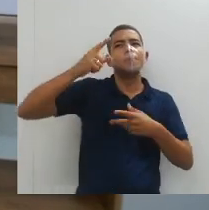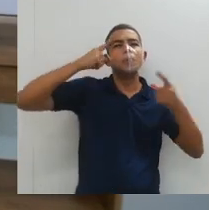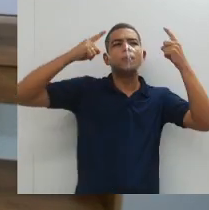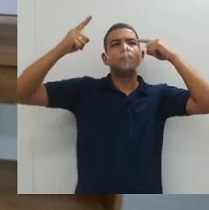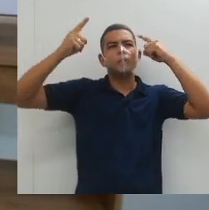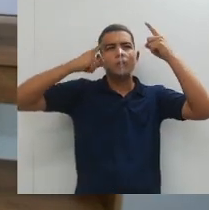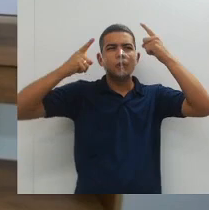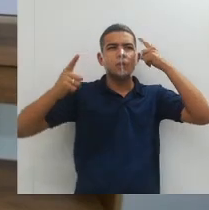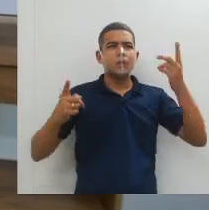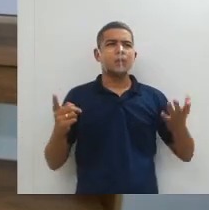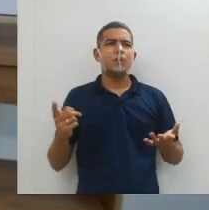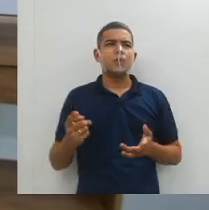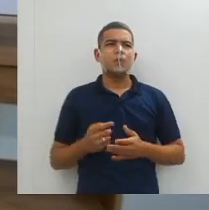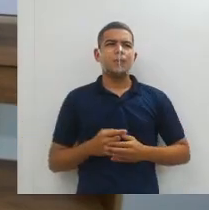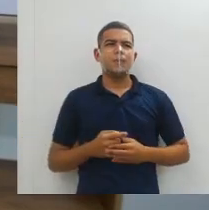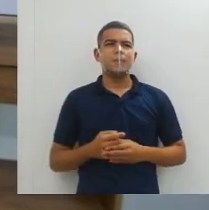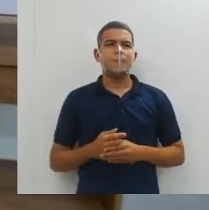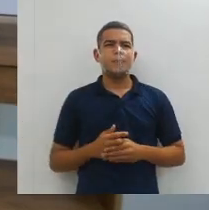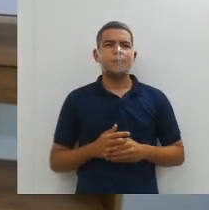do